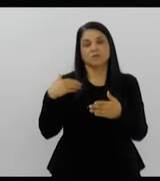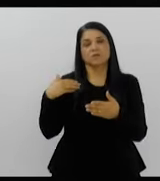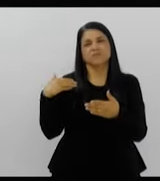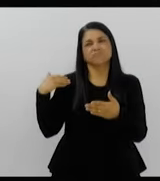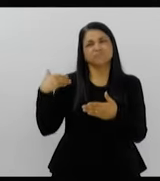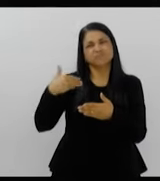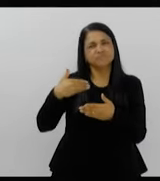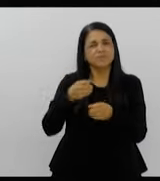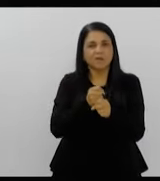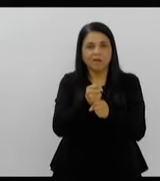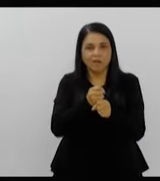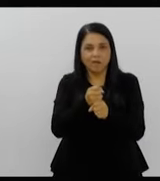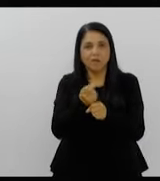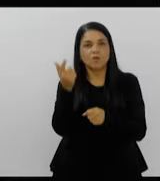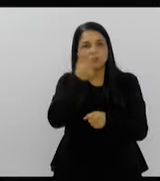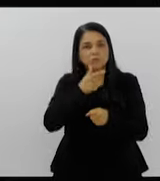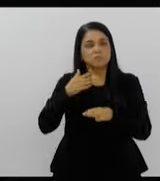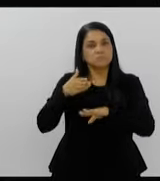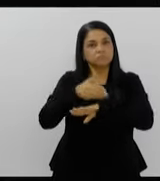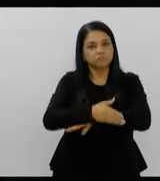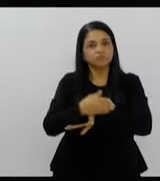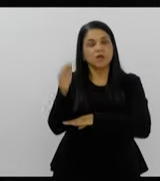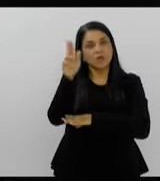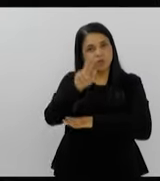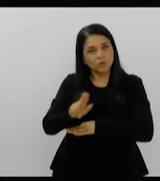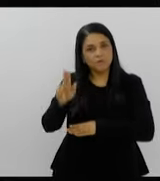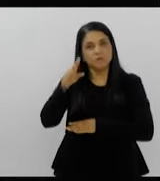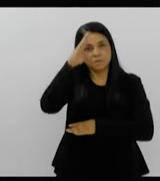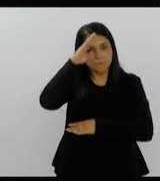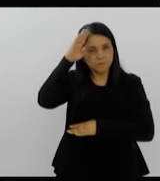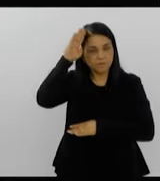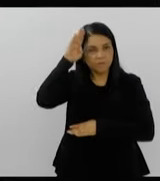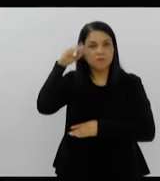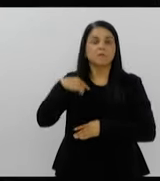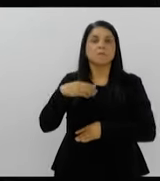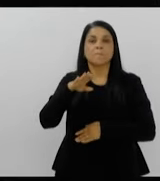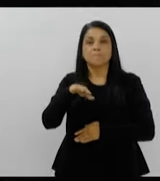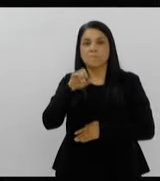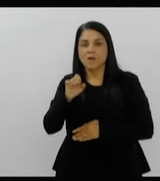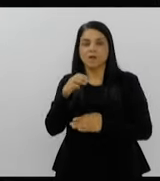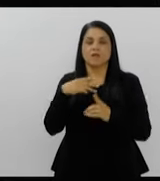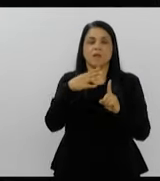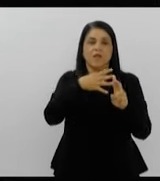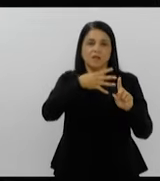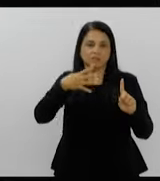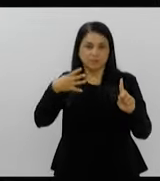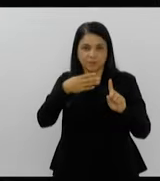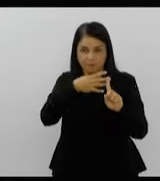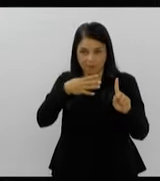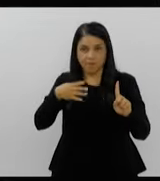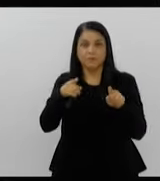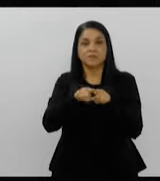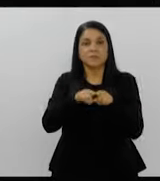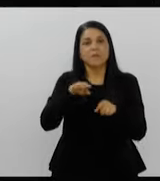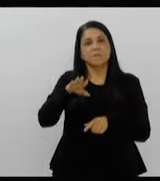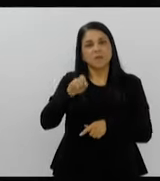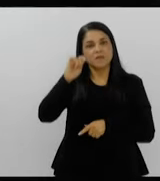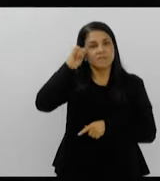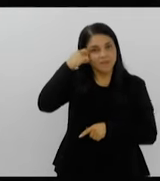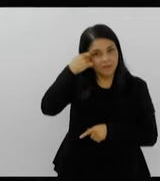academia, especialmente pessoas negras, pessoas LGBTs, mulheres e mães. E é nesse sentido que nós queremos que a FAPERJ